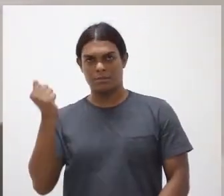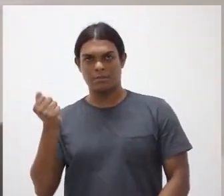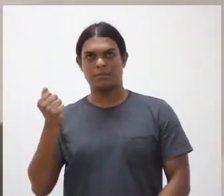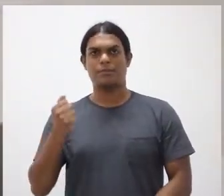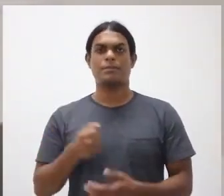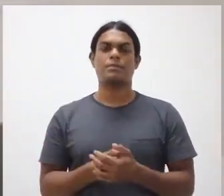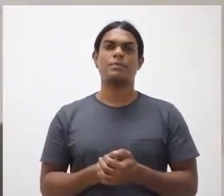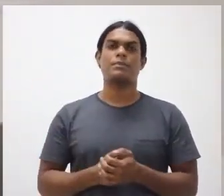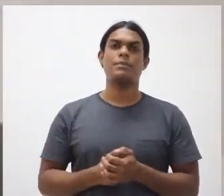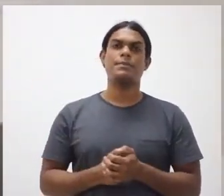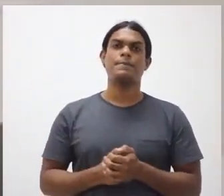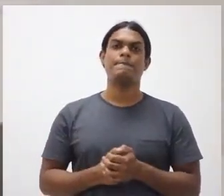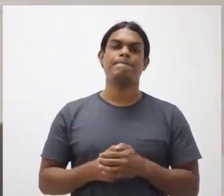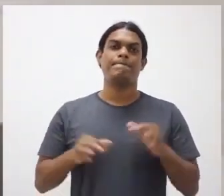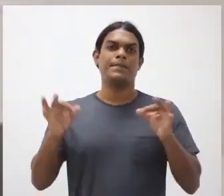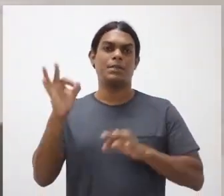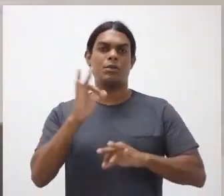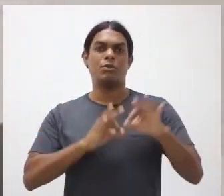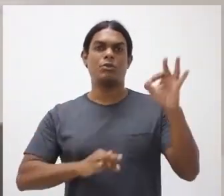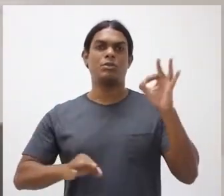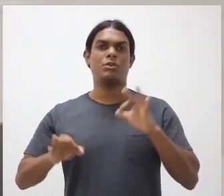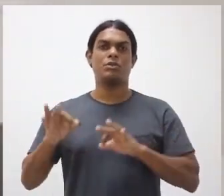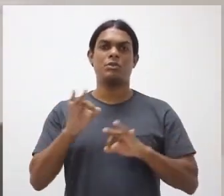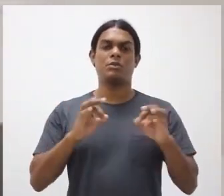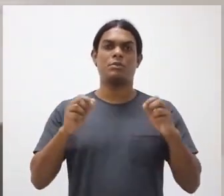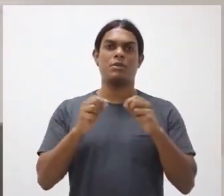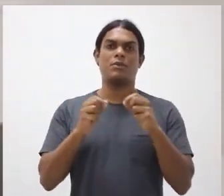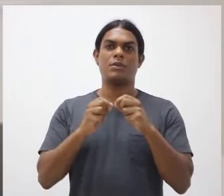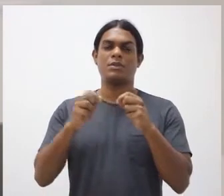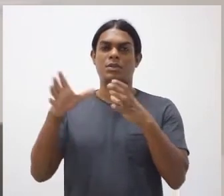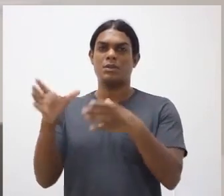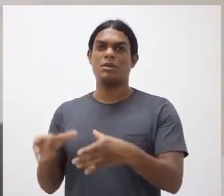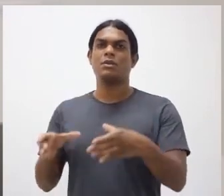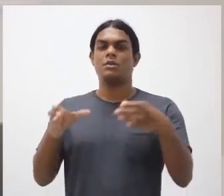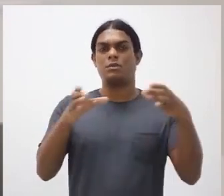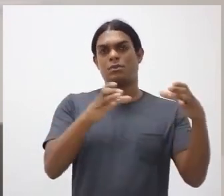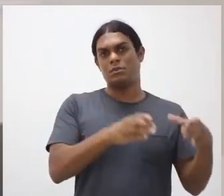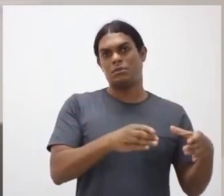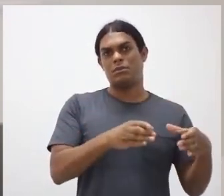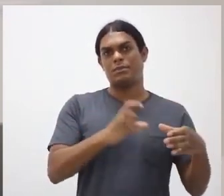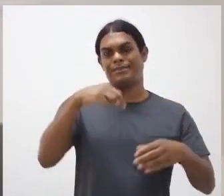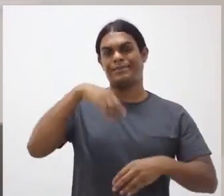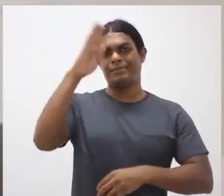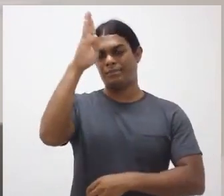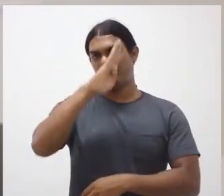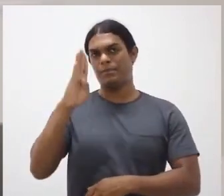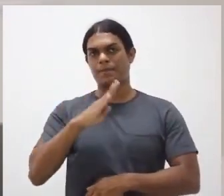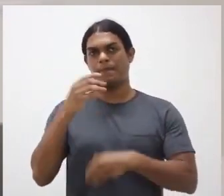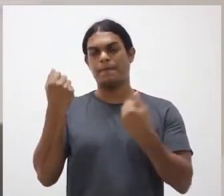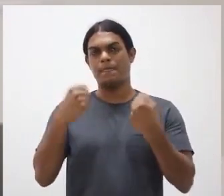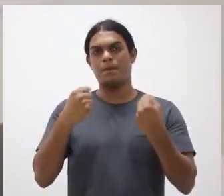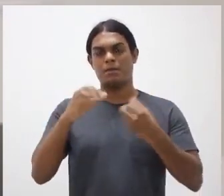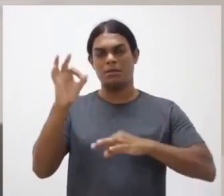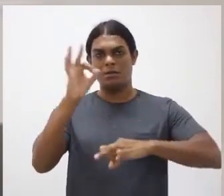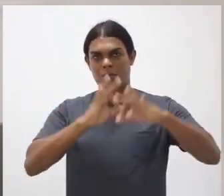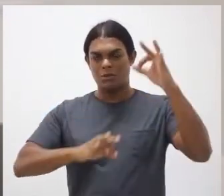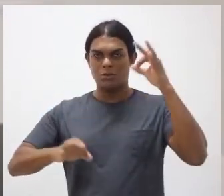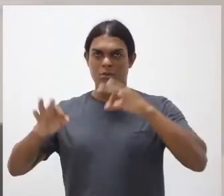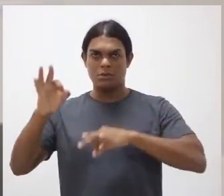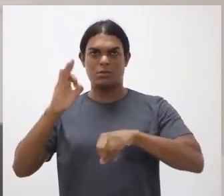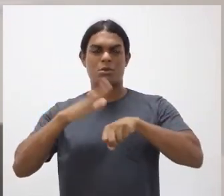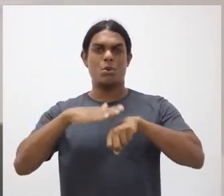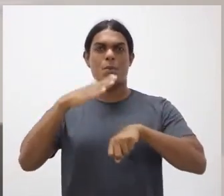Sabemos que a infraestrutura existente para a realização do transporte de cargas no país ainda está aquém do que